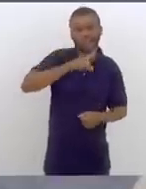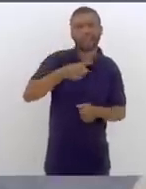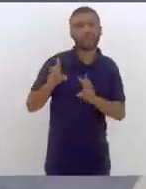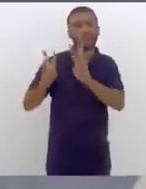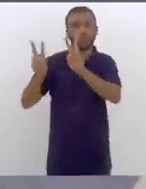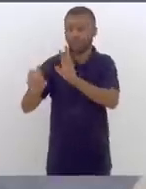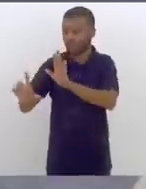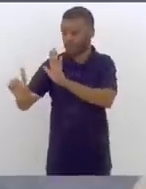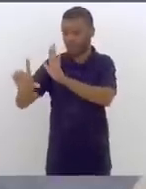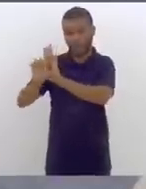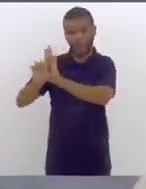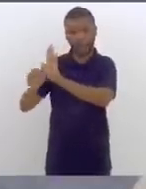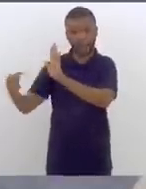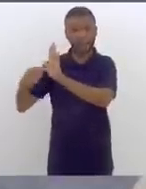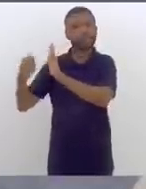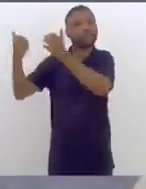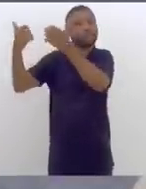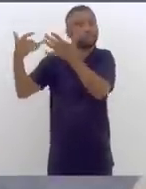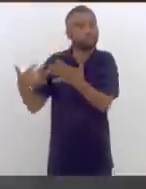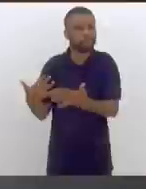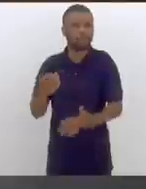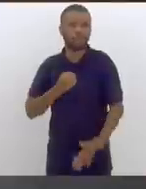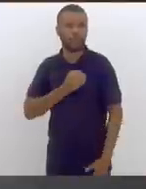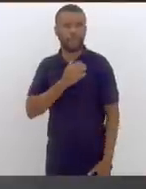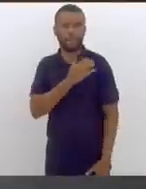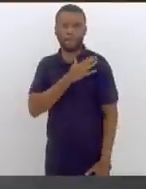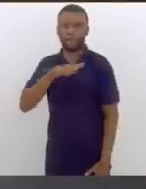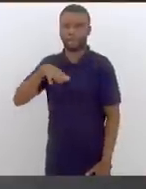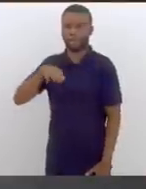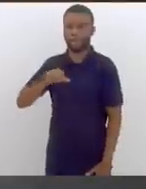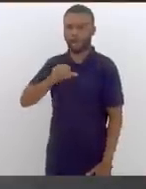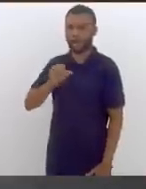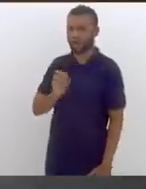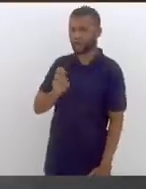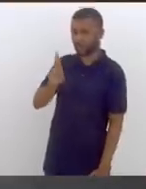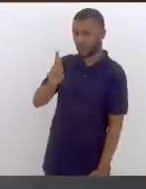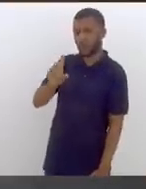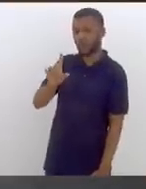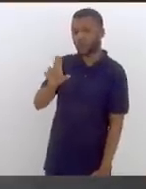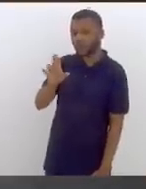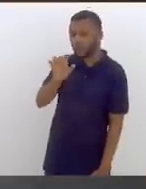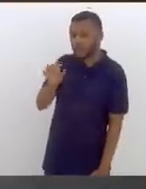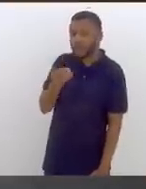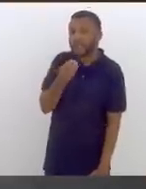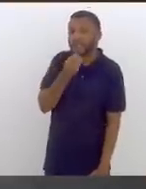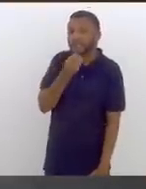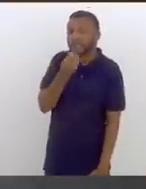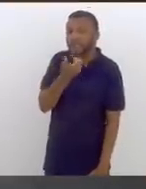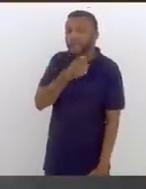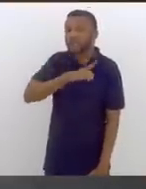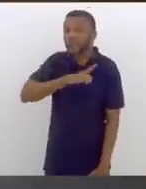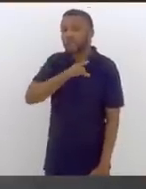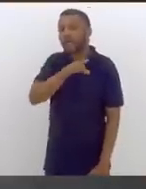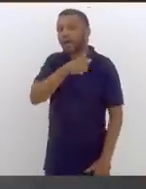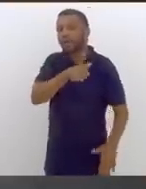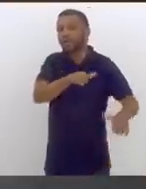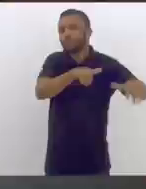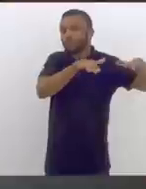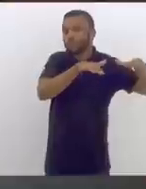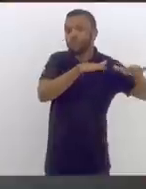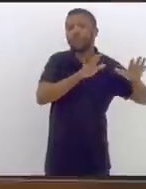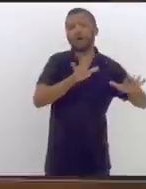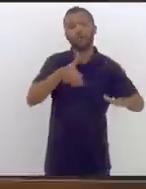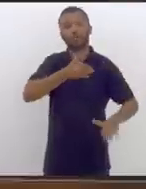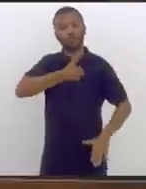lei que muito bem falado aqui pelo Major Luigi que deveria sair do Parlamento não deveria sair do Poder Executivo porque